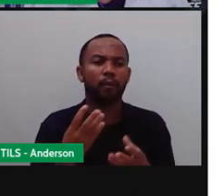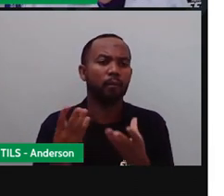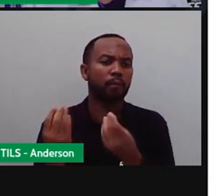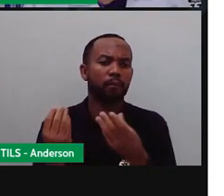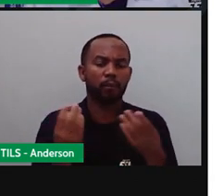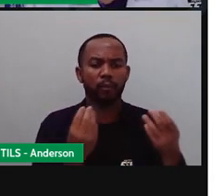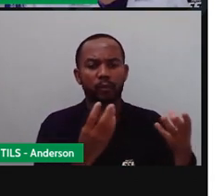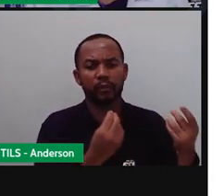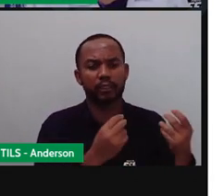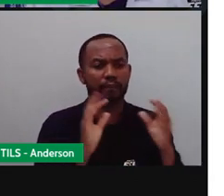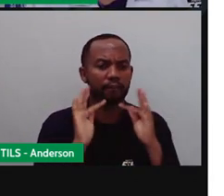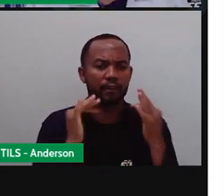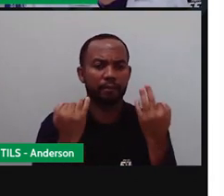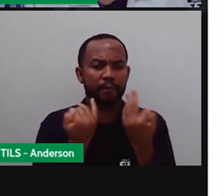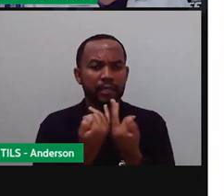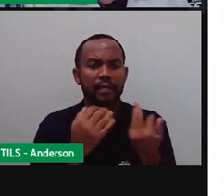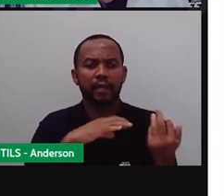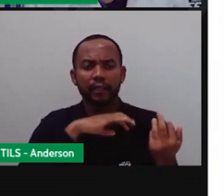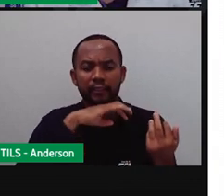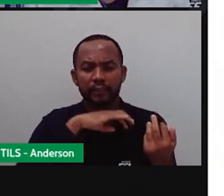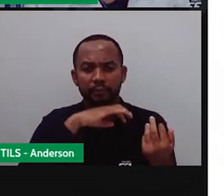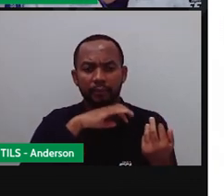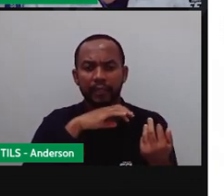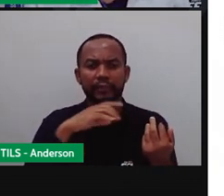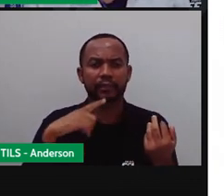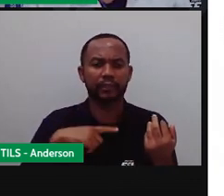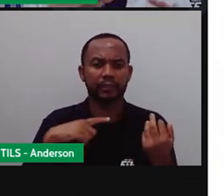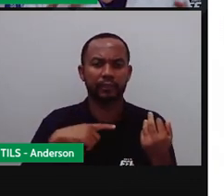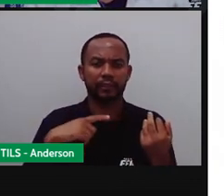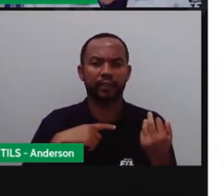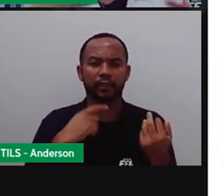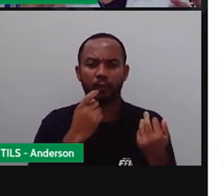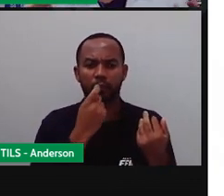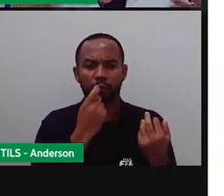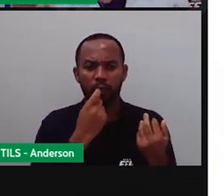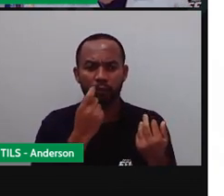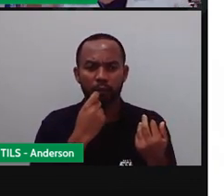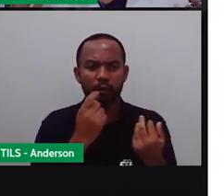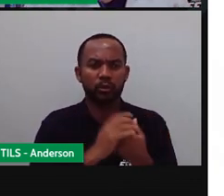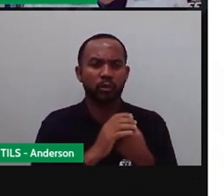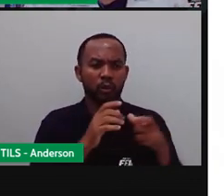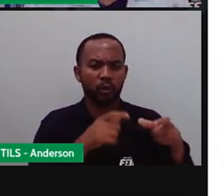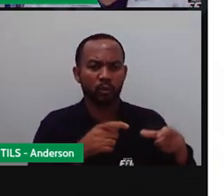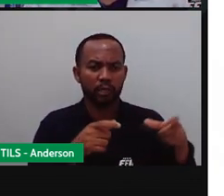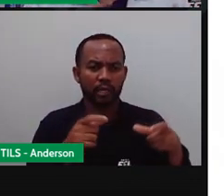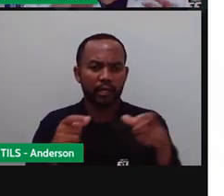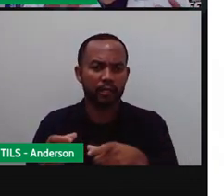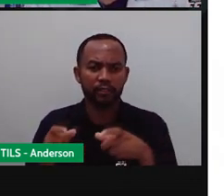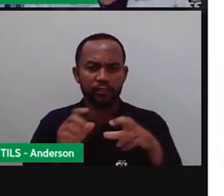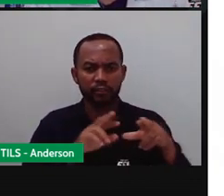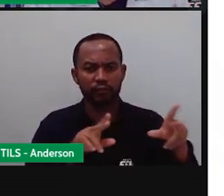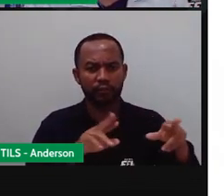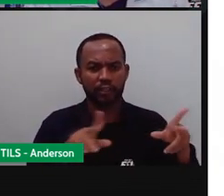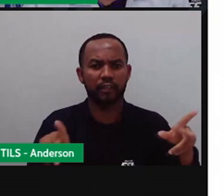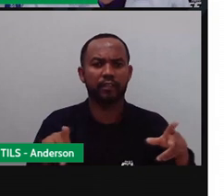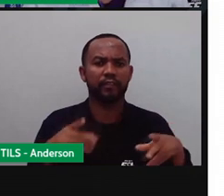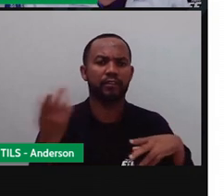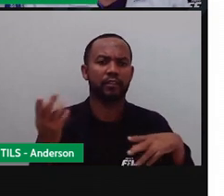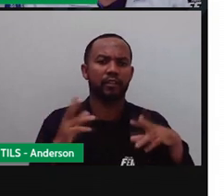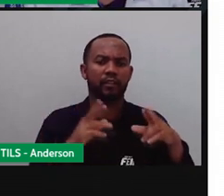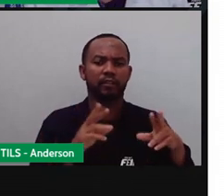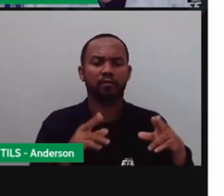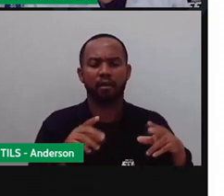muitas espécies e famílias de animais invertebrados, eles existem em vários lugares diferentes, alguns como a